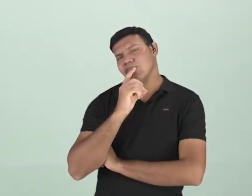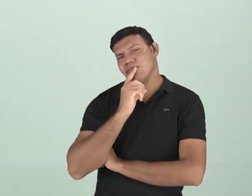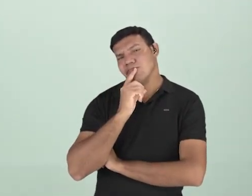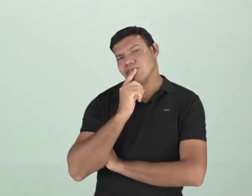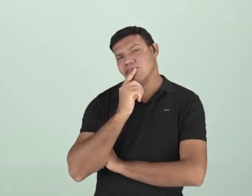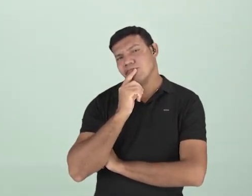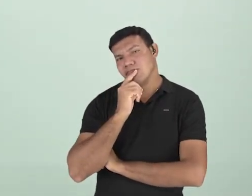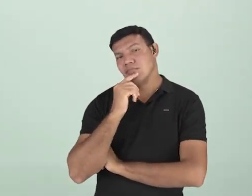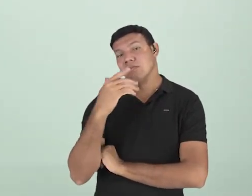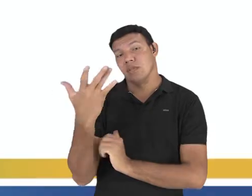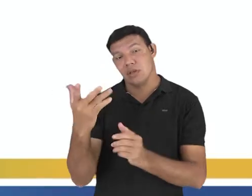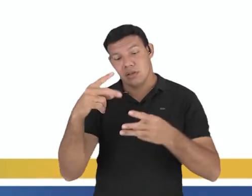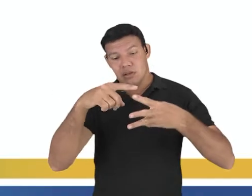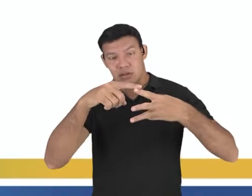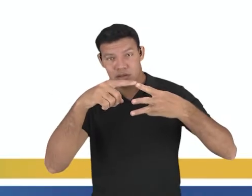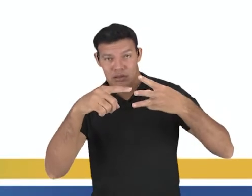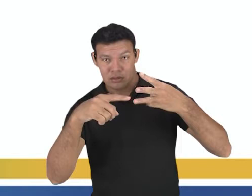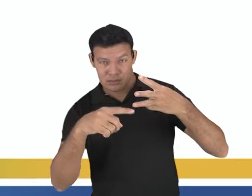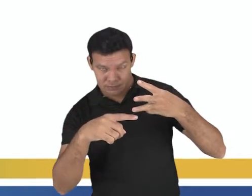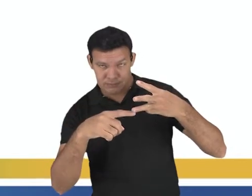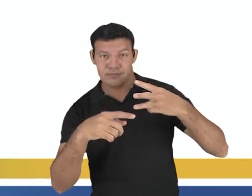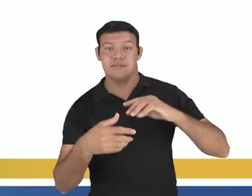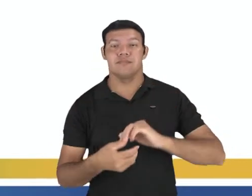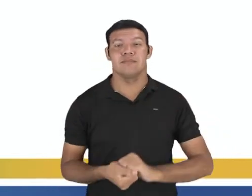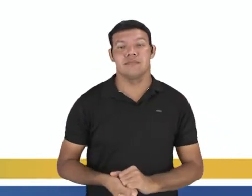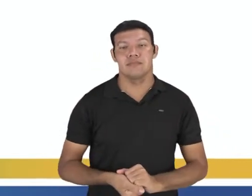literário? São três